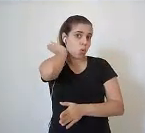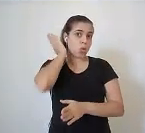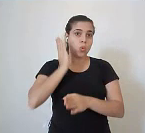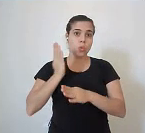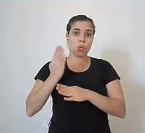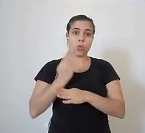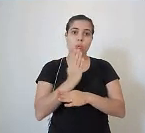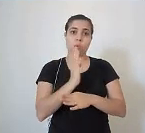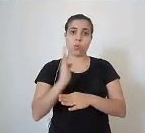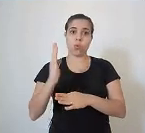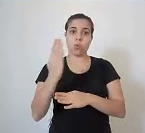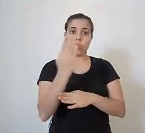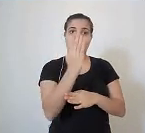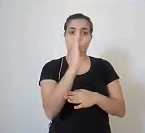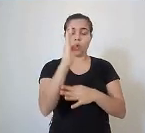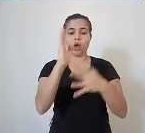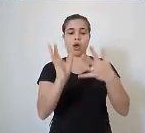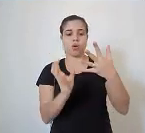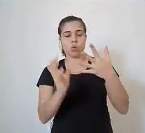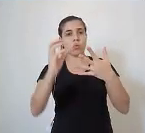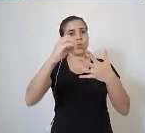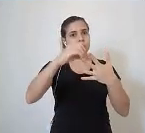servindo de alimento para esse tubarão aqui,